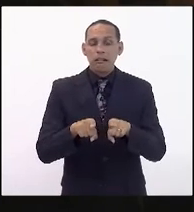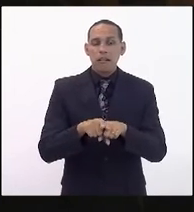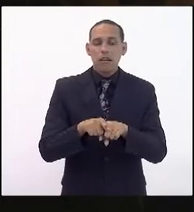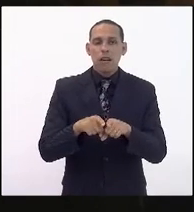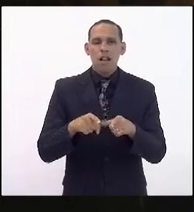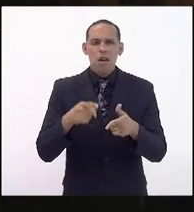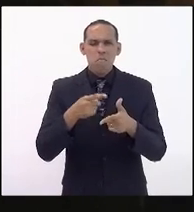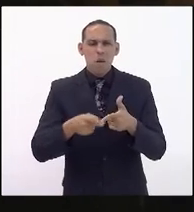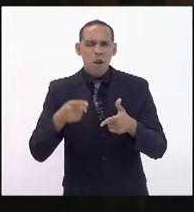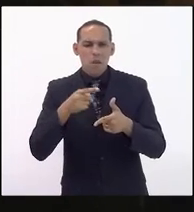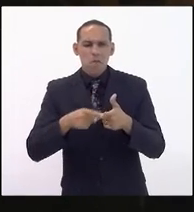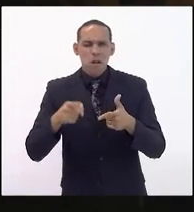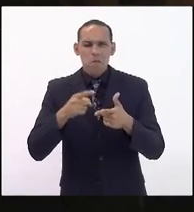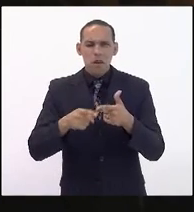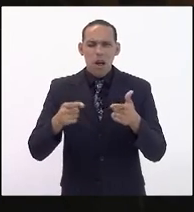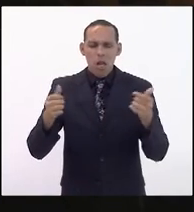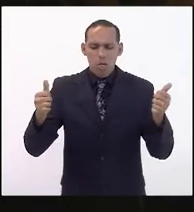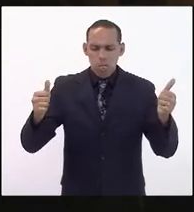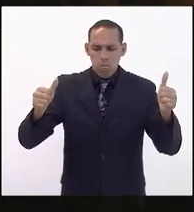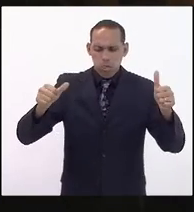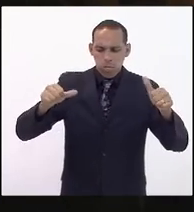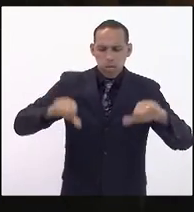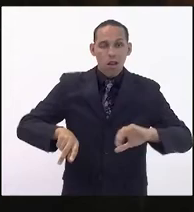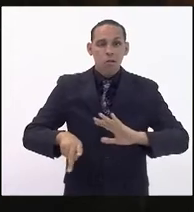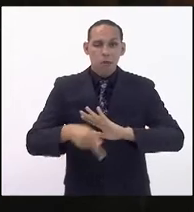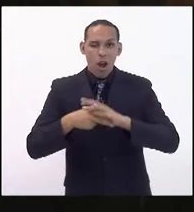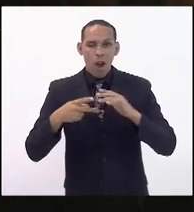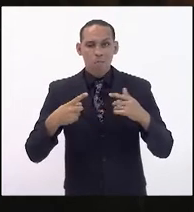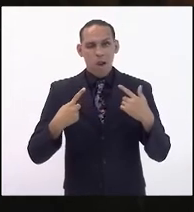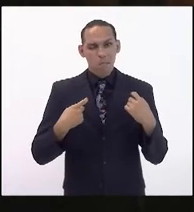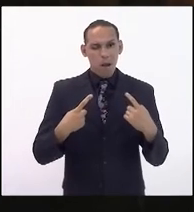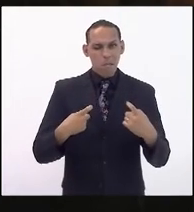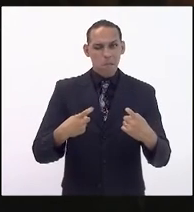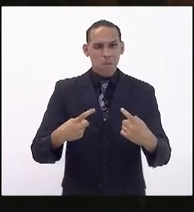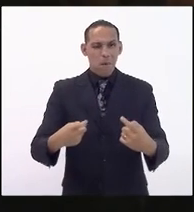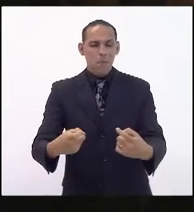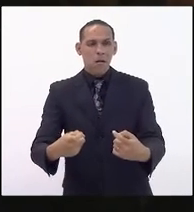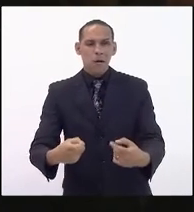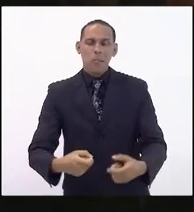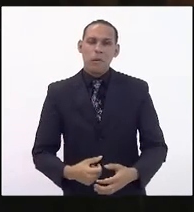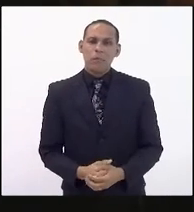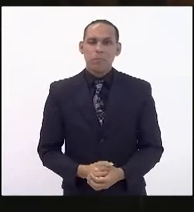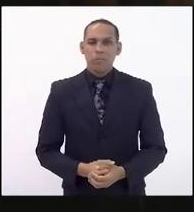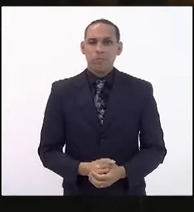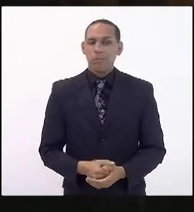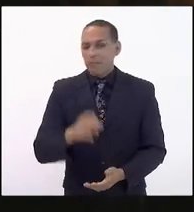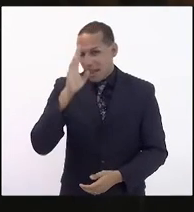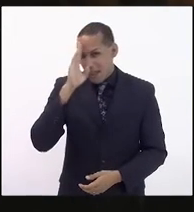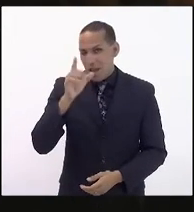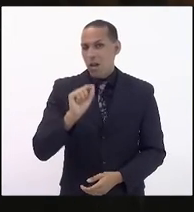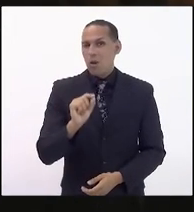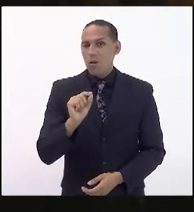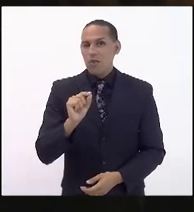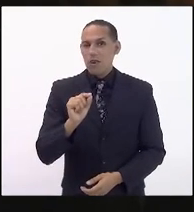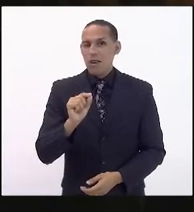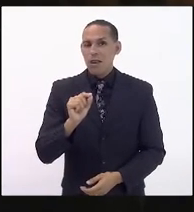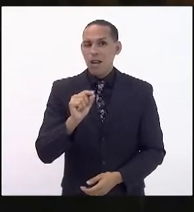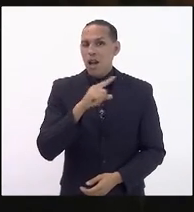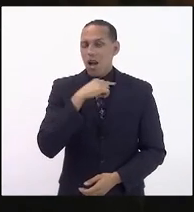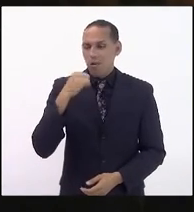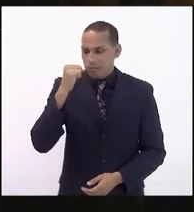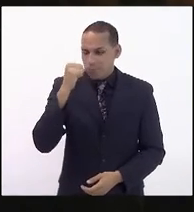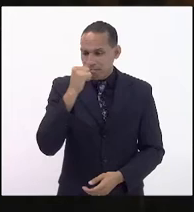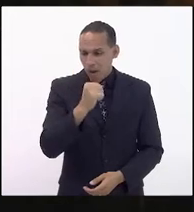atrocidade sobre atrocidades da Guerra deputada e especial o assassinato